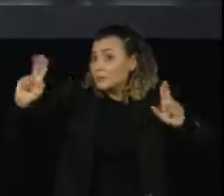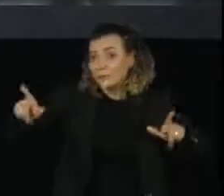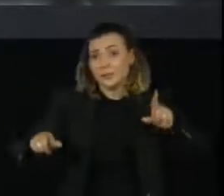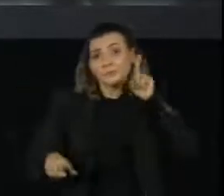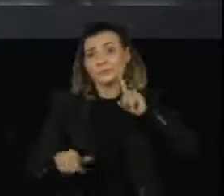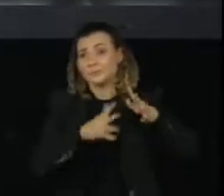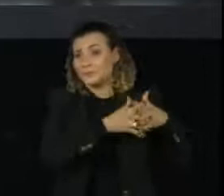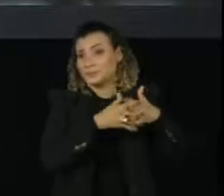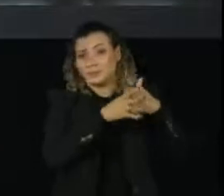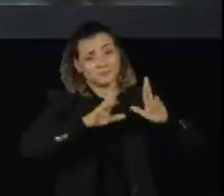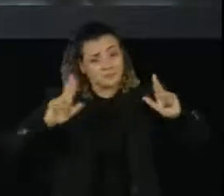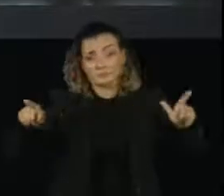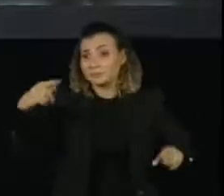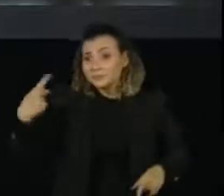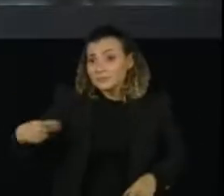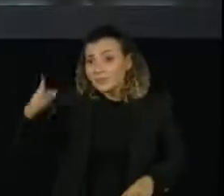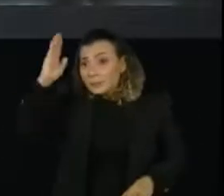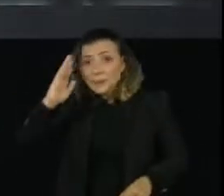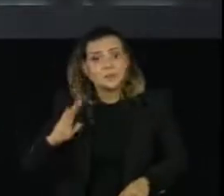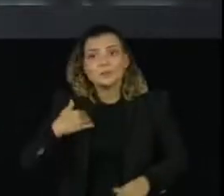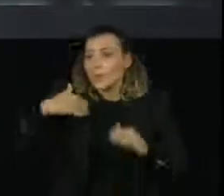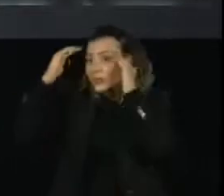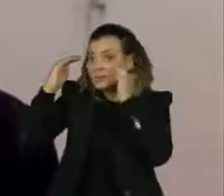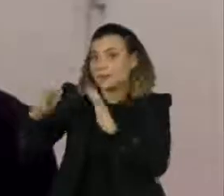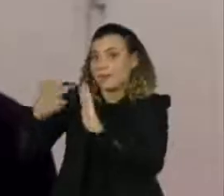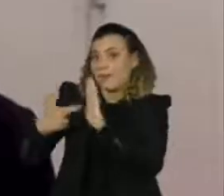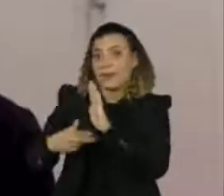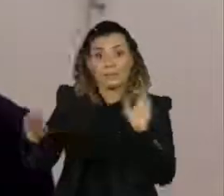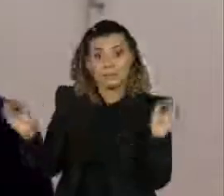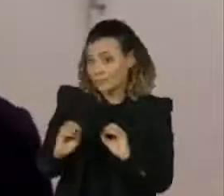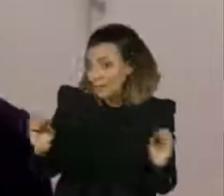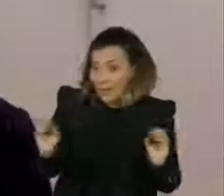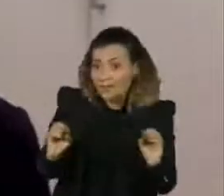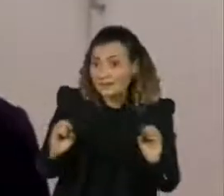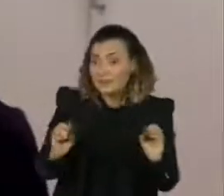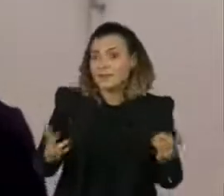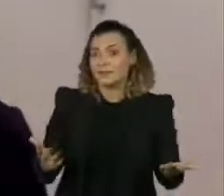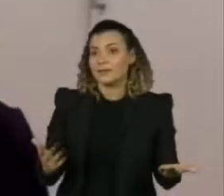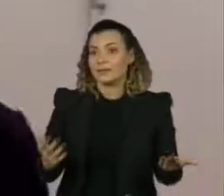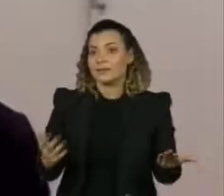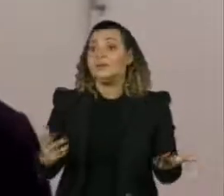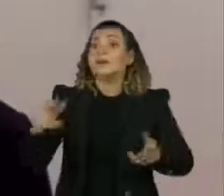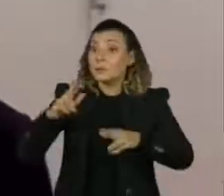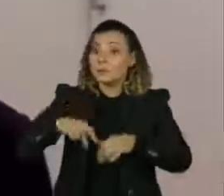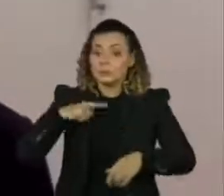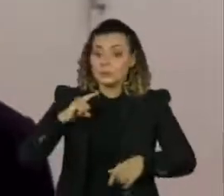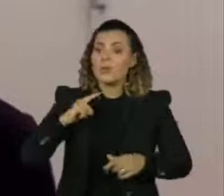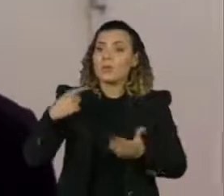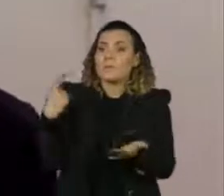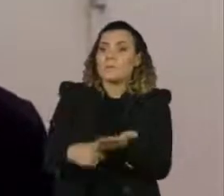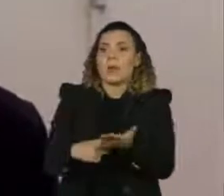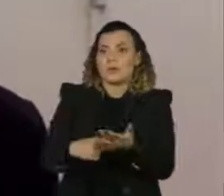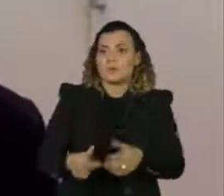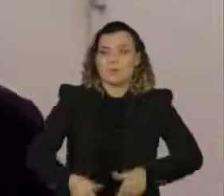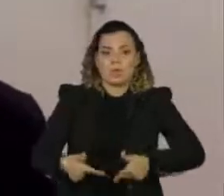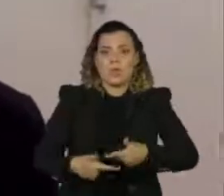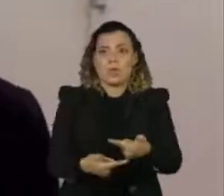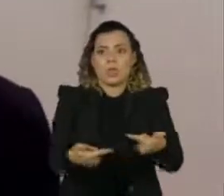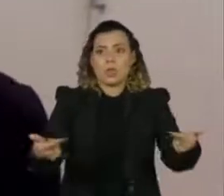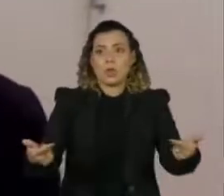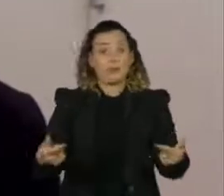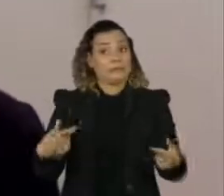a gente não respeita direitos individuais como se respeita lá, a gente tem um impacto coletivo da arma de fogo muito maior,